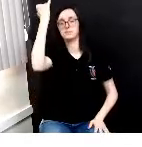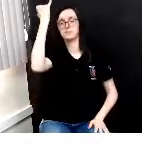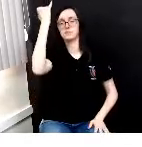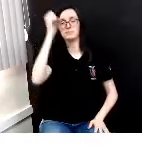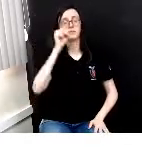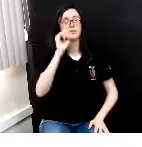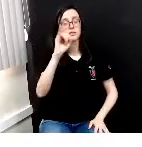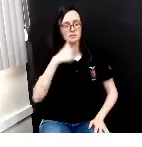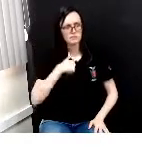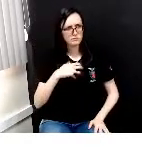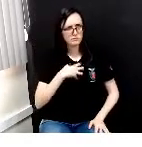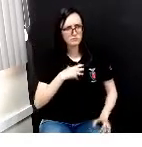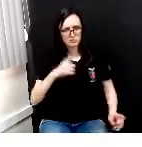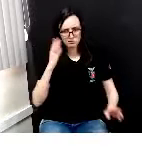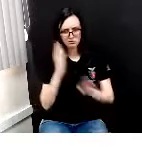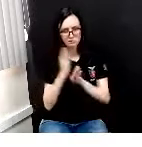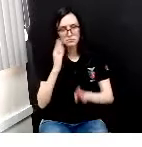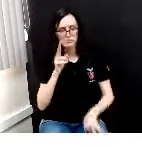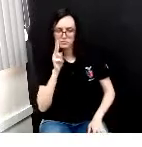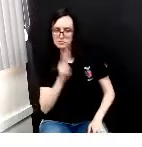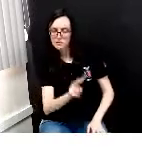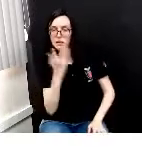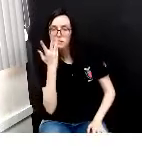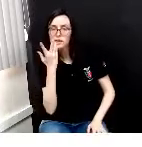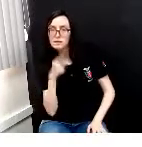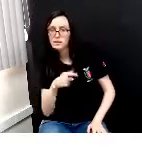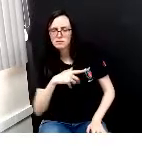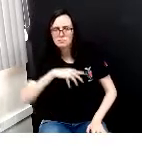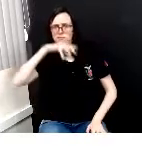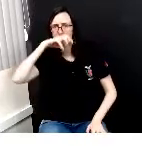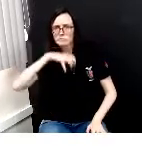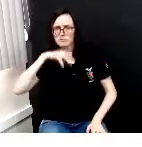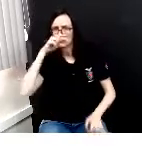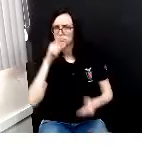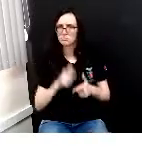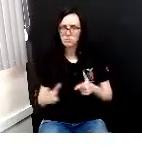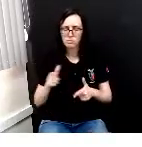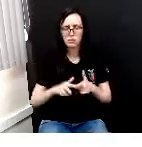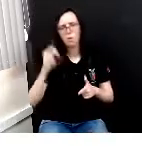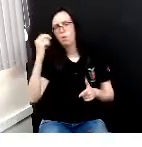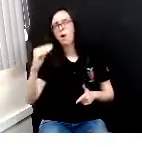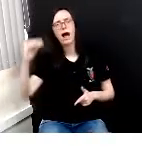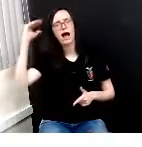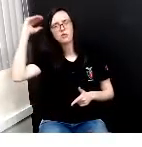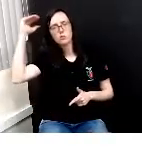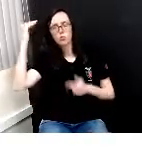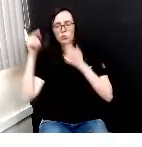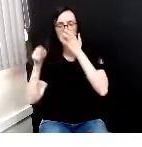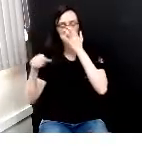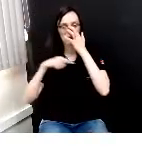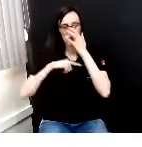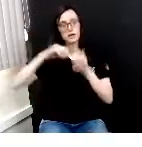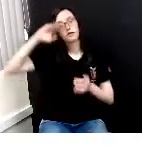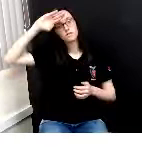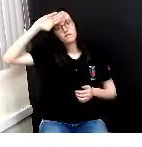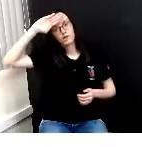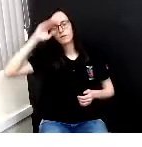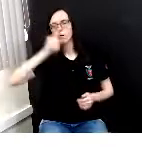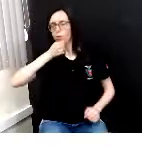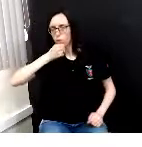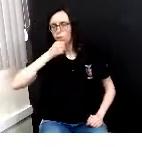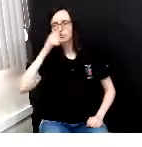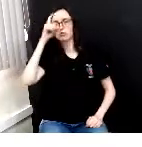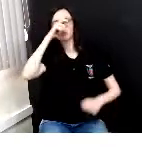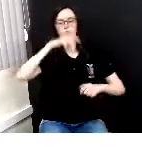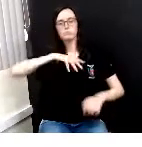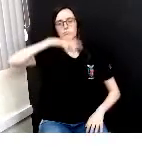se eu identificar uma criança com infecção respiratória, um adulto que esteja com febre, tosse,